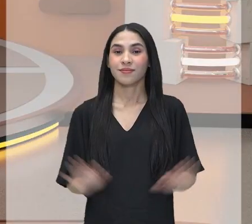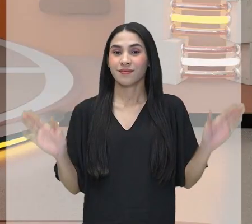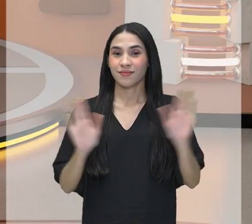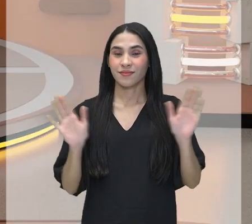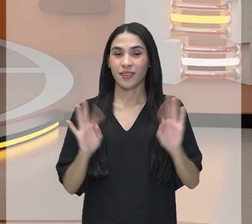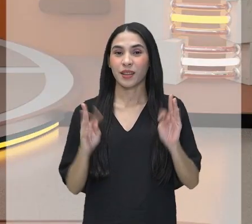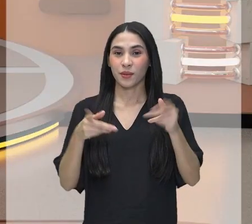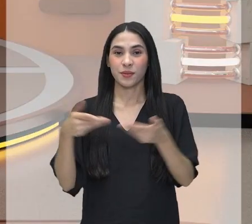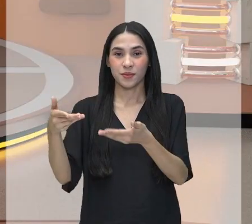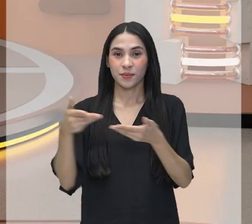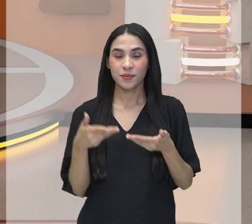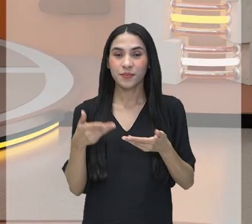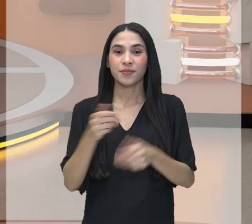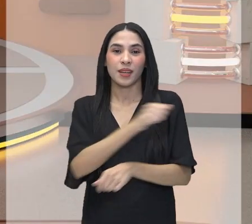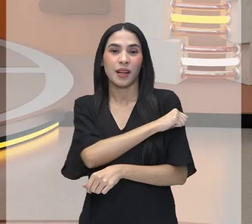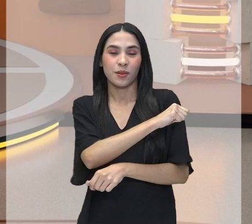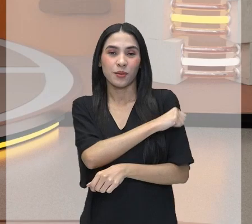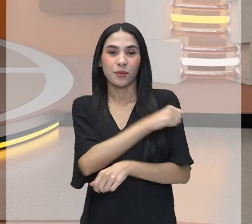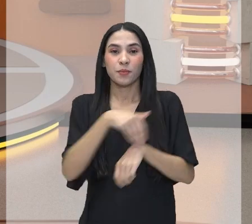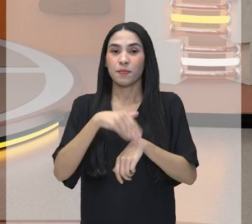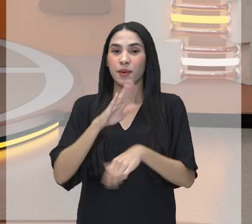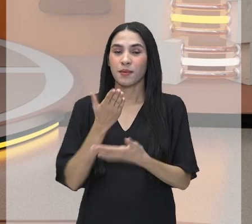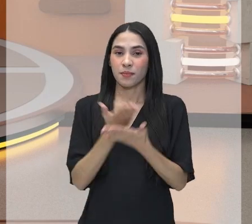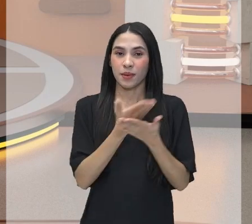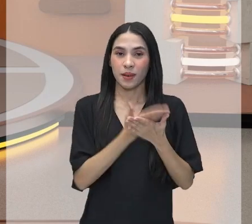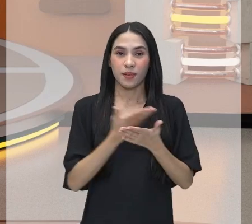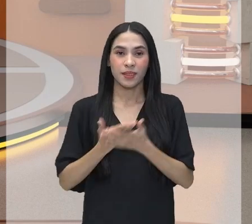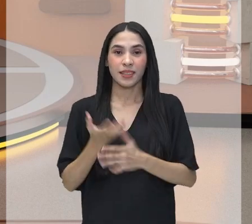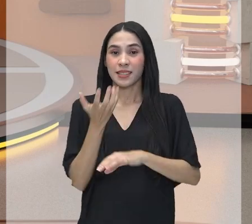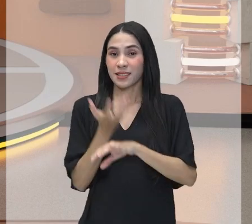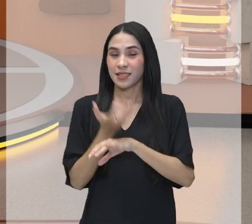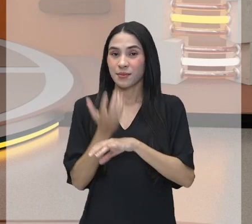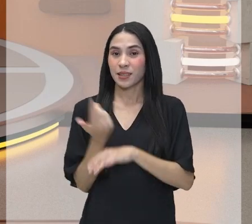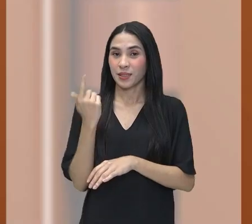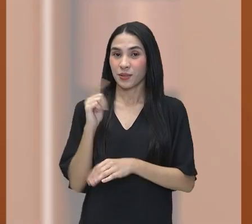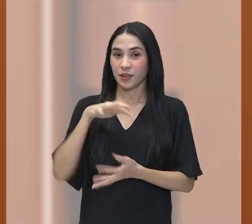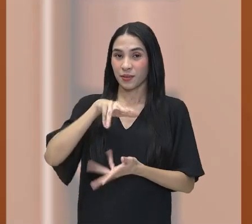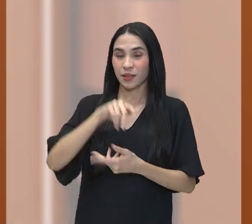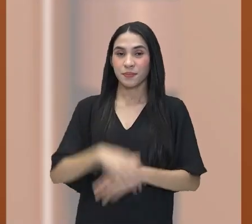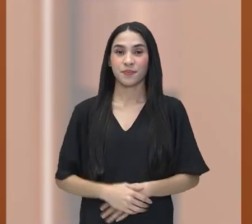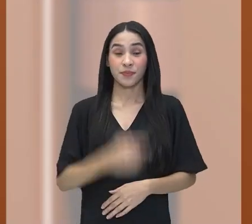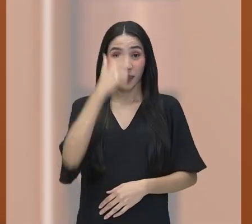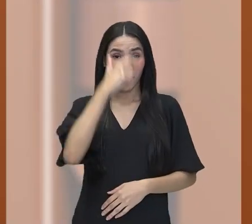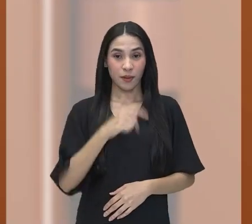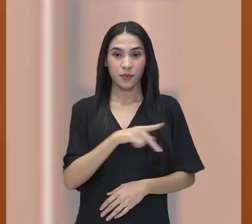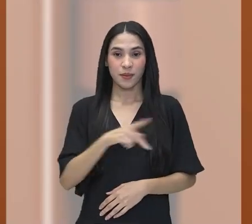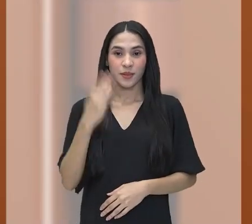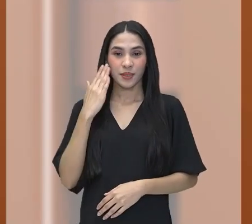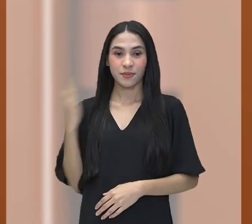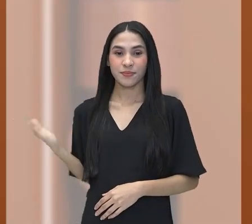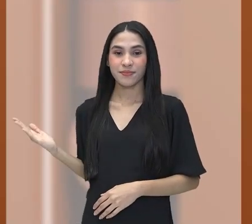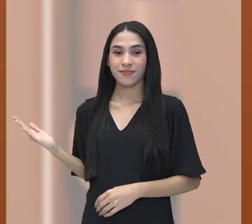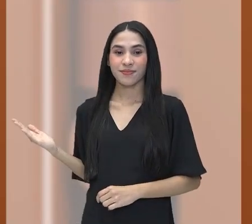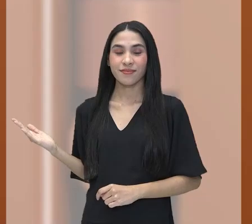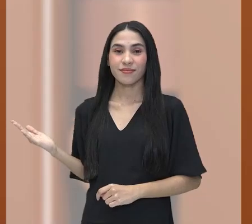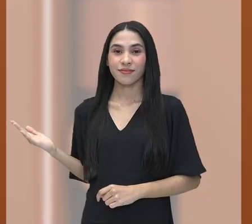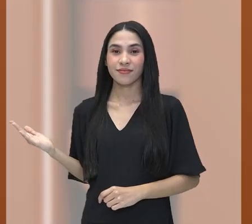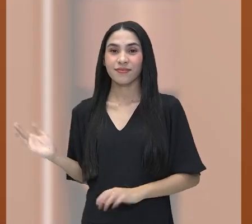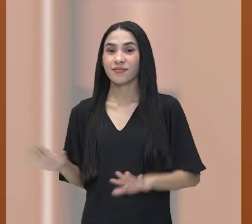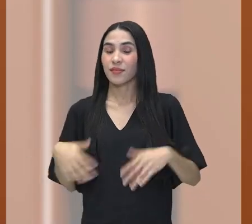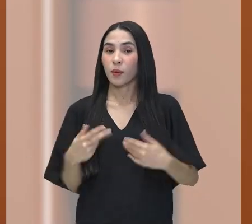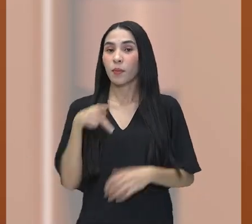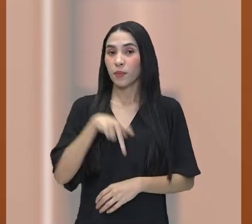Olá a todos vocês, sejam bem-vindos a mais uma aula do nosso componente de Geografia. Eu sou a professora Sandréia